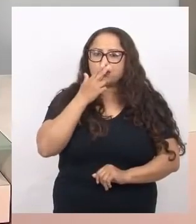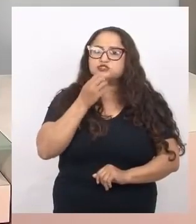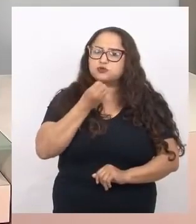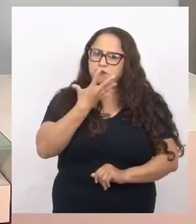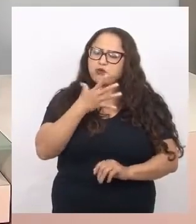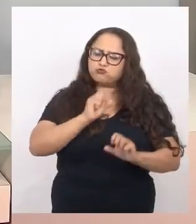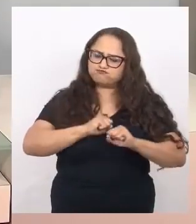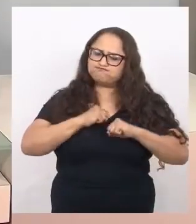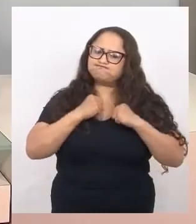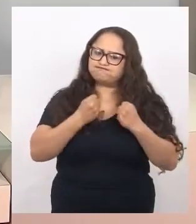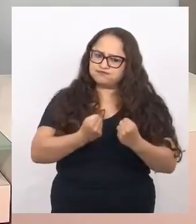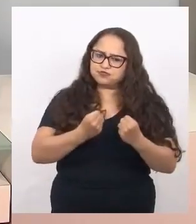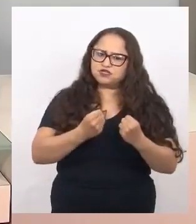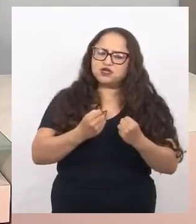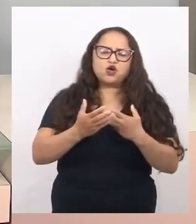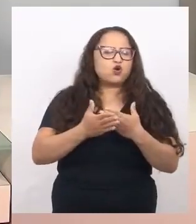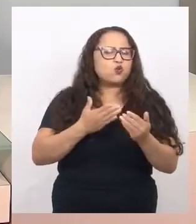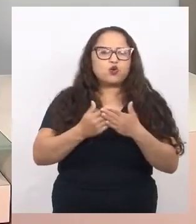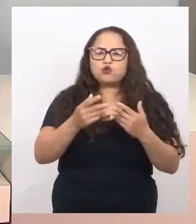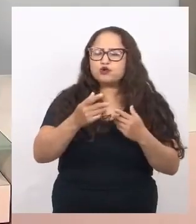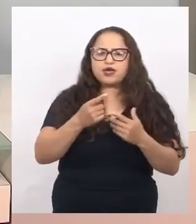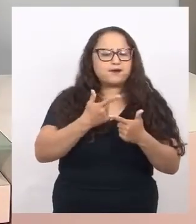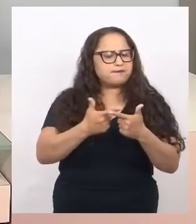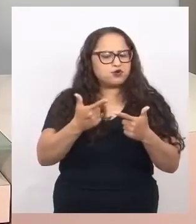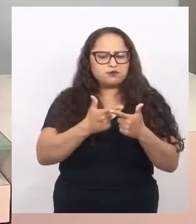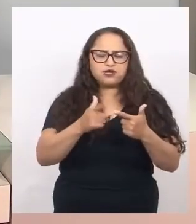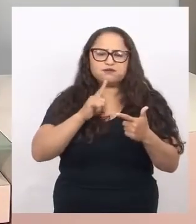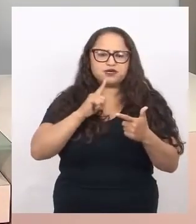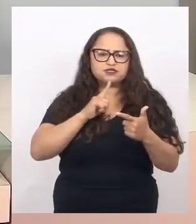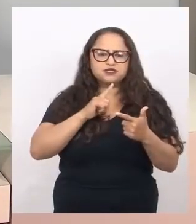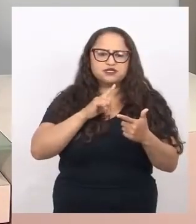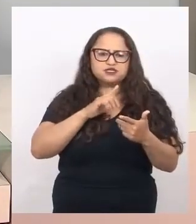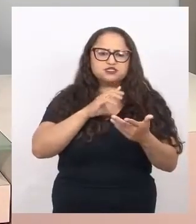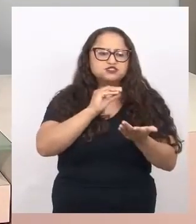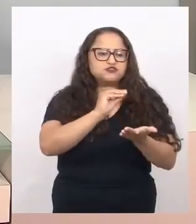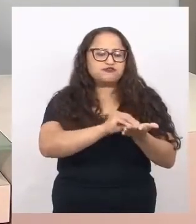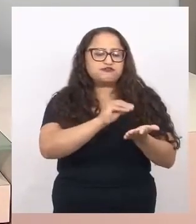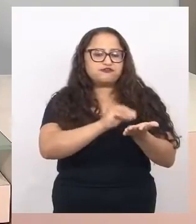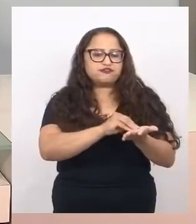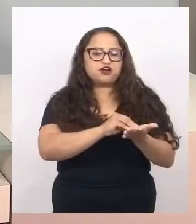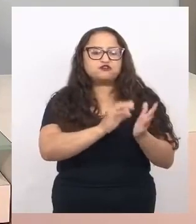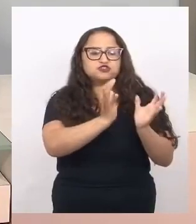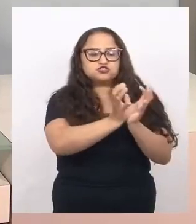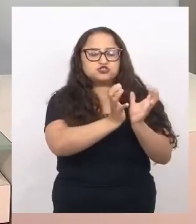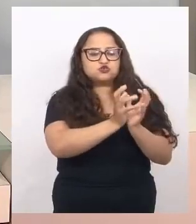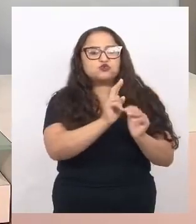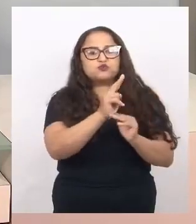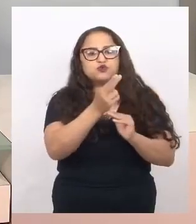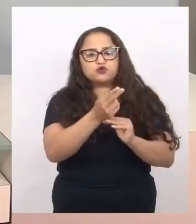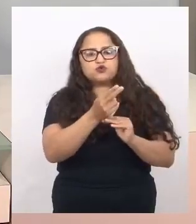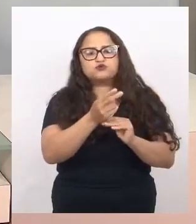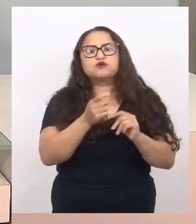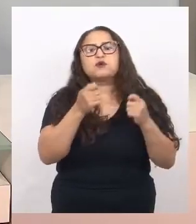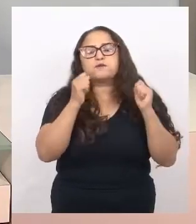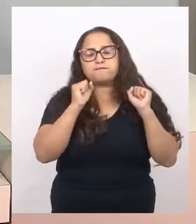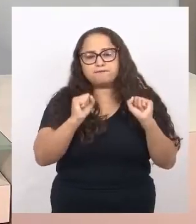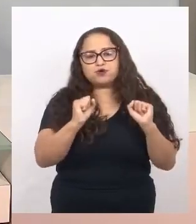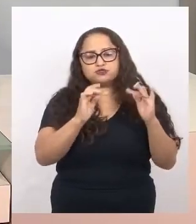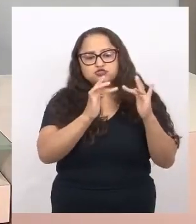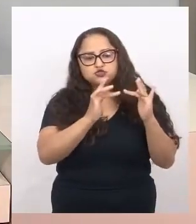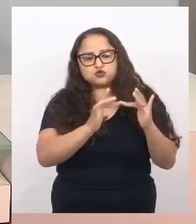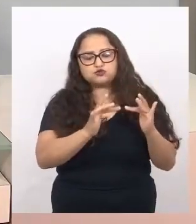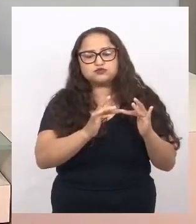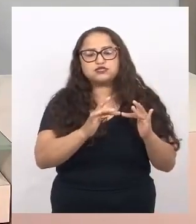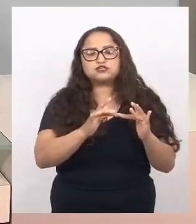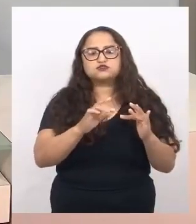reforçar que qualquer problema de coleta de turma ou matriz, entre em contato com o CI da